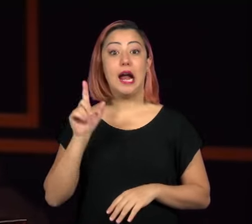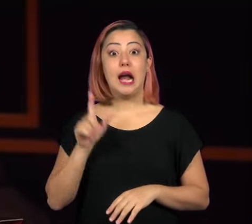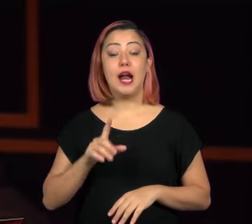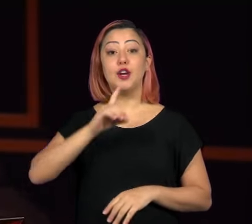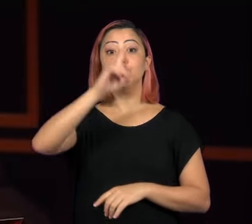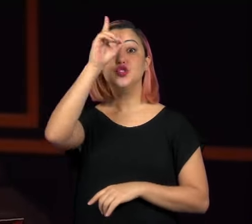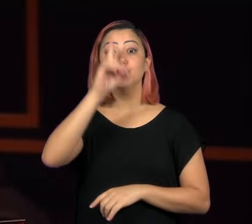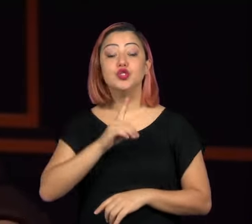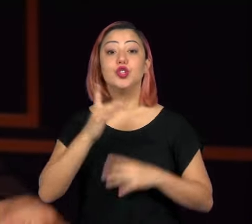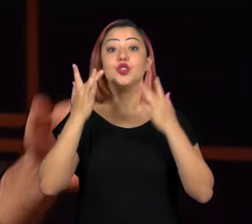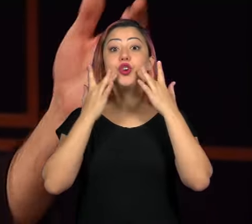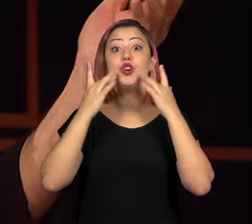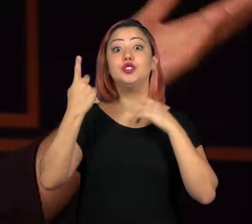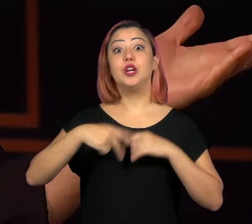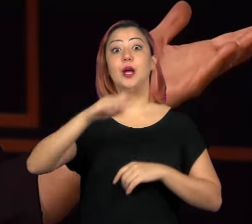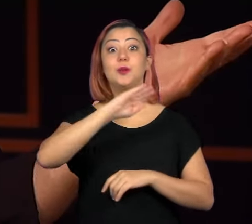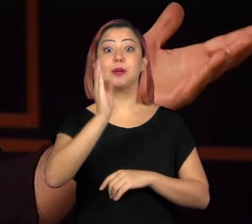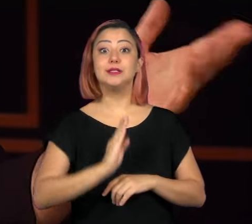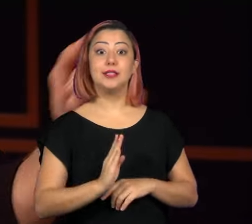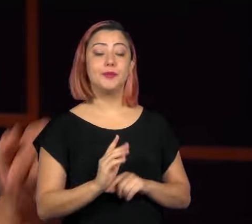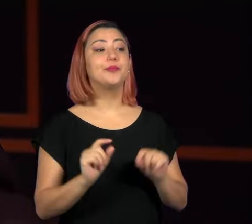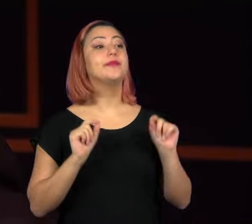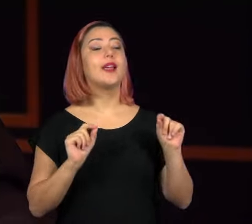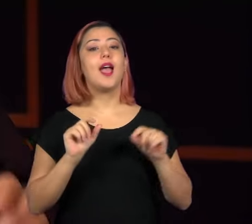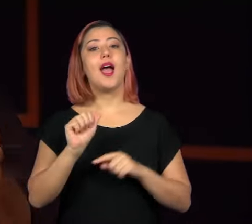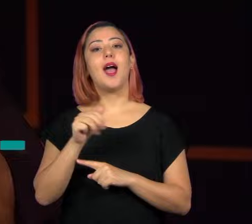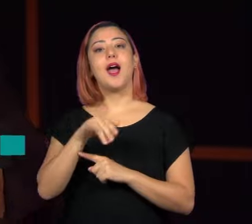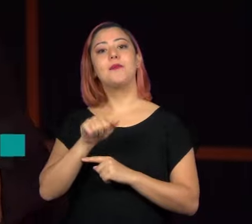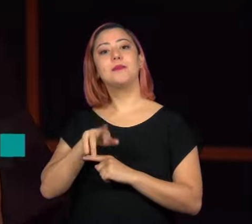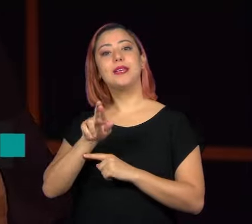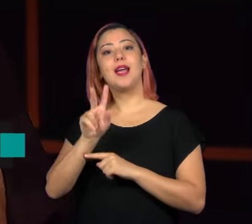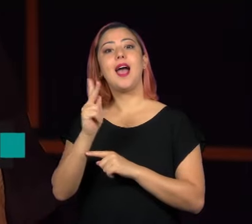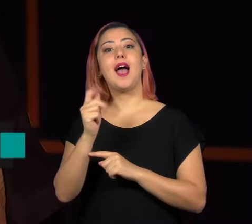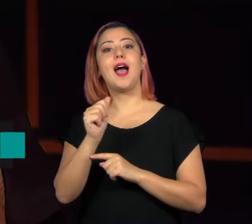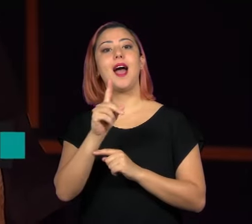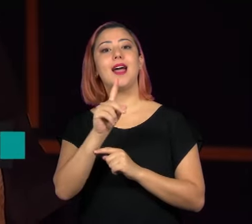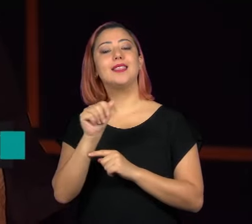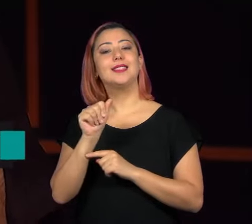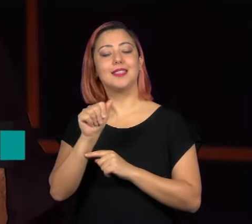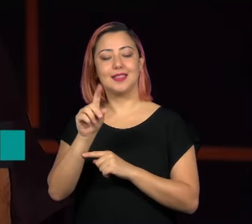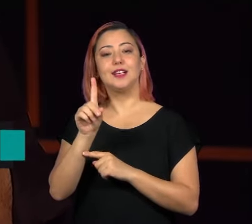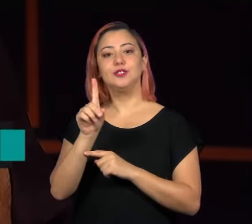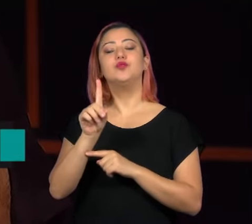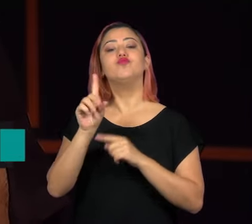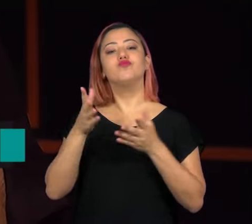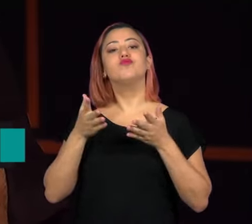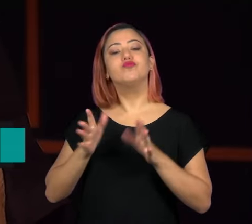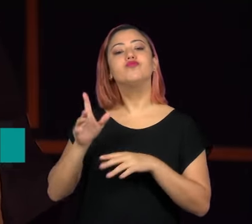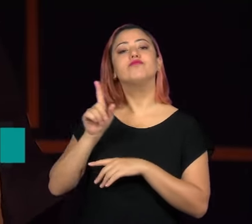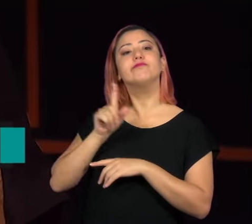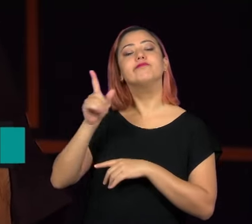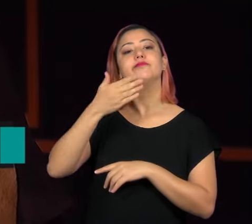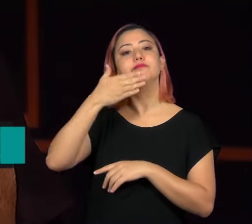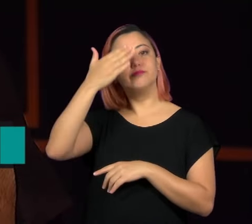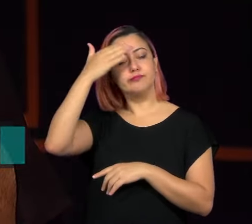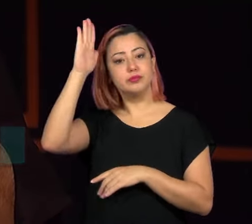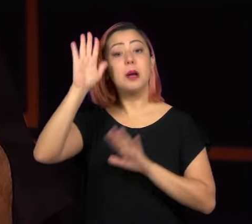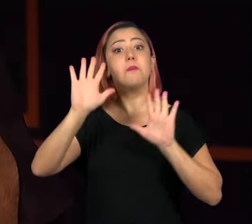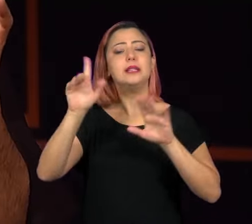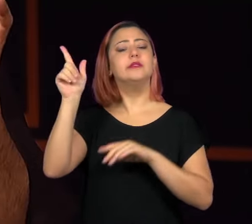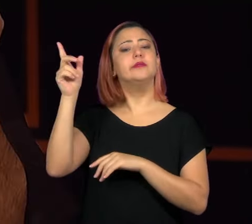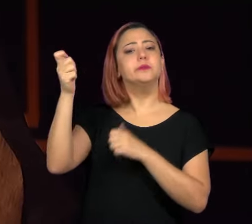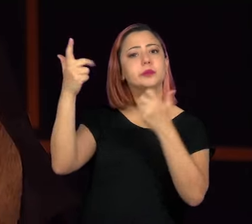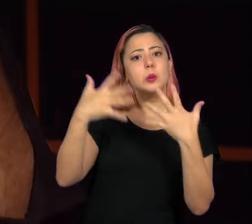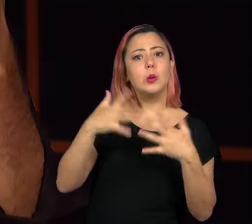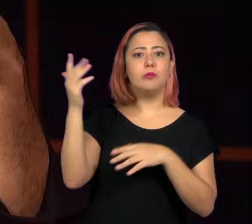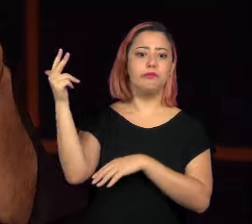diretores do teatro brasileiro, o Amir Haddad. Ele é de família árabe e conta que ficava muito deslocado